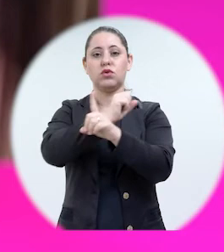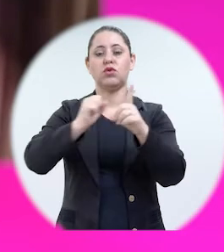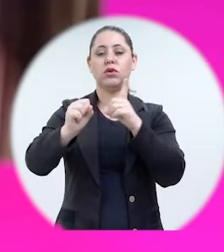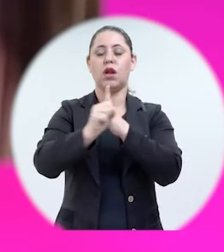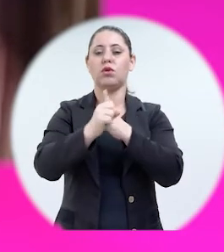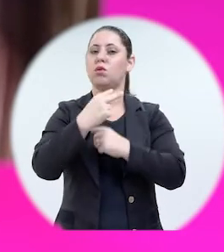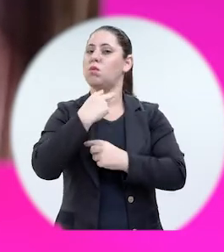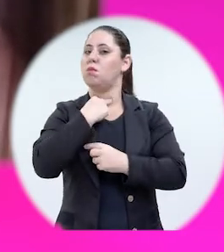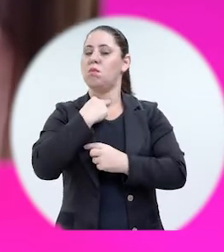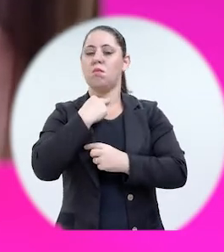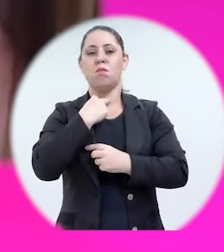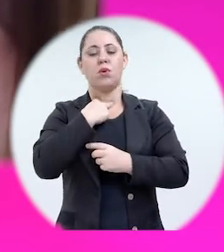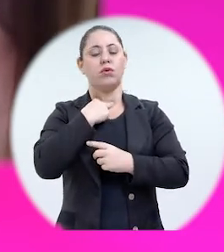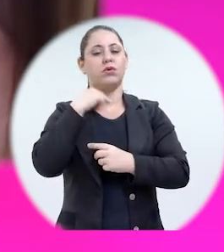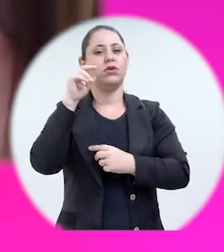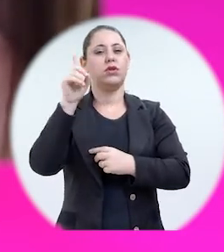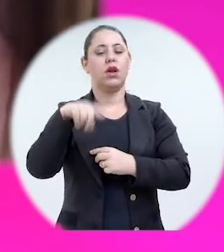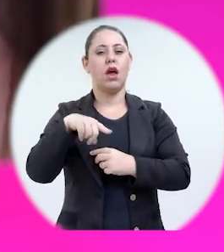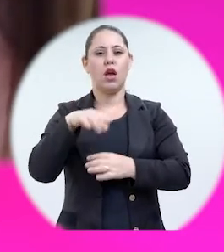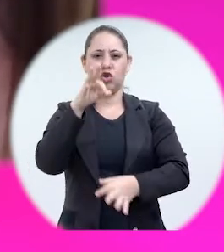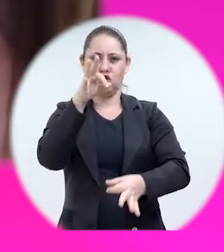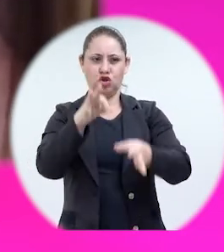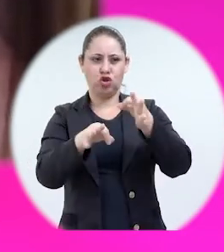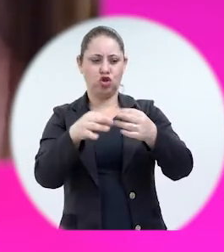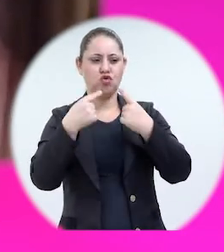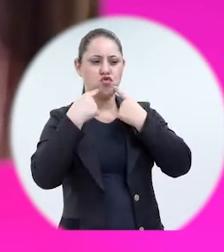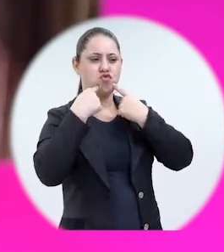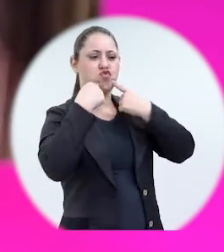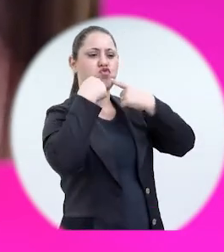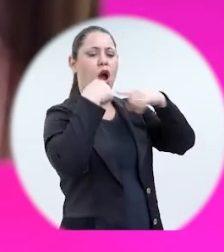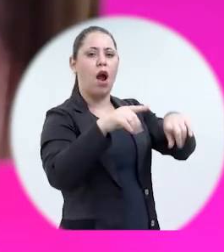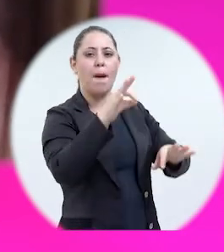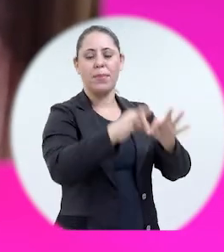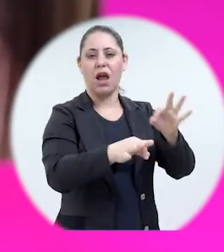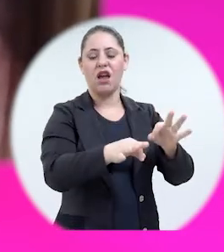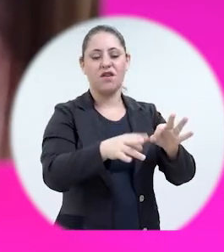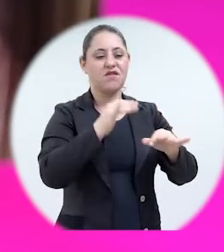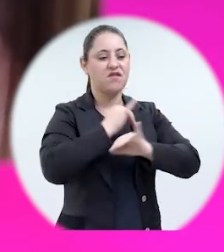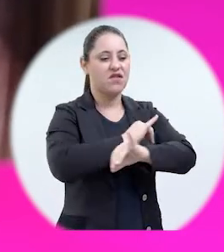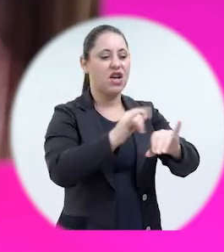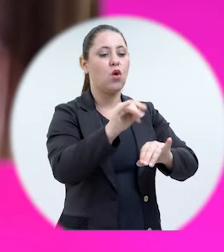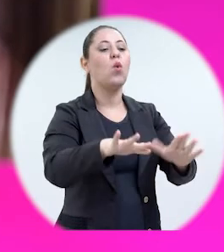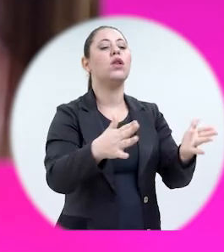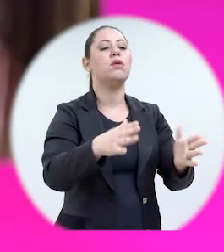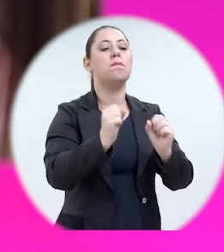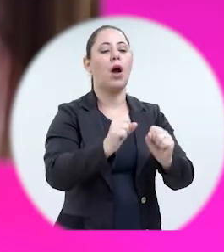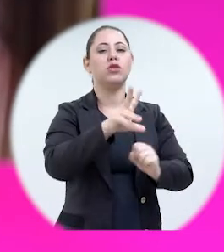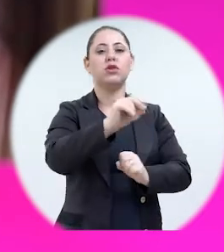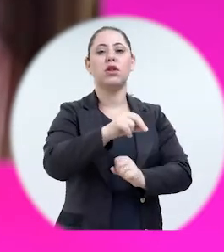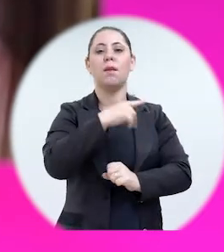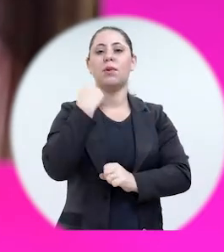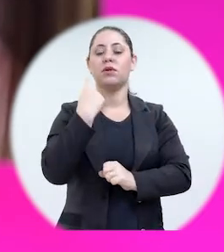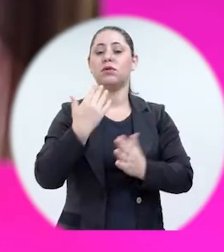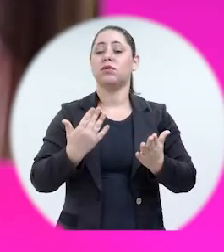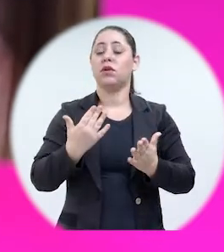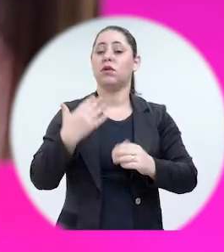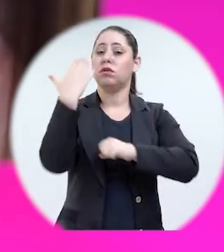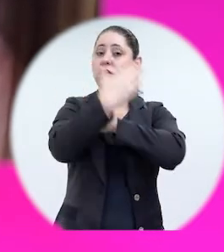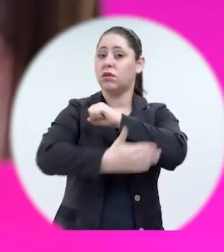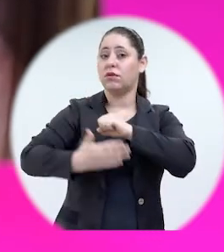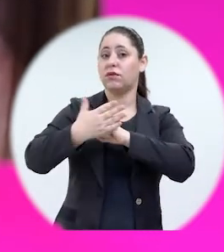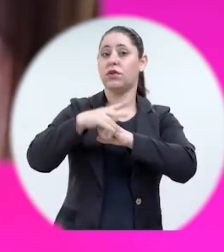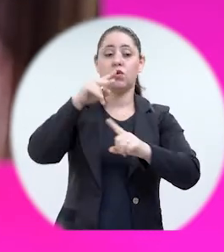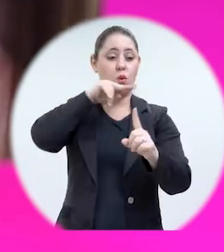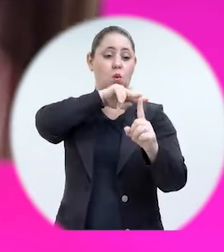a sociedade não pode simplesmente julgar as mulheres e dizer quando elas podem ou não morrer. Então, quando eu faço essa